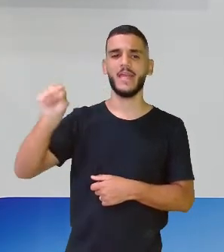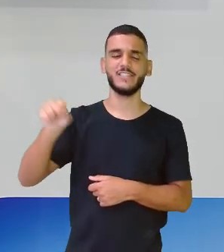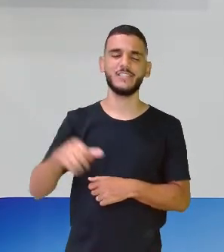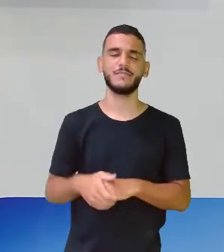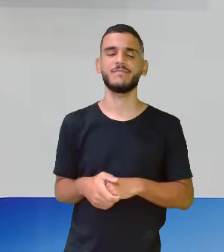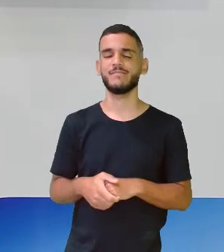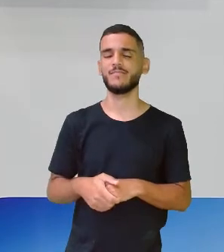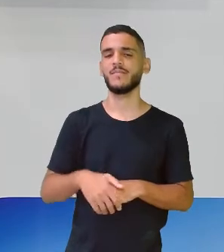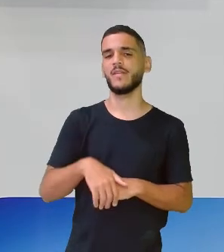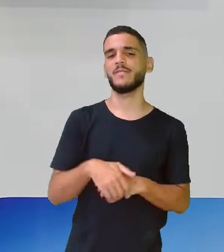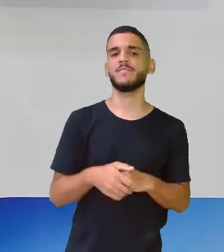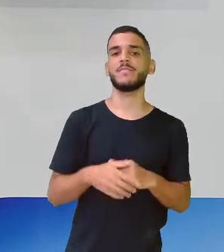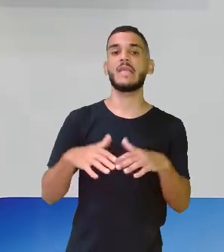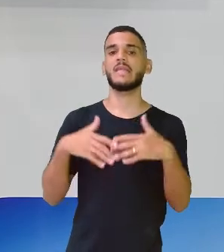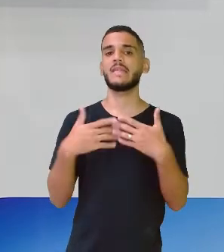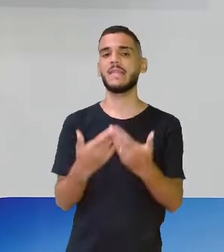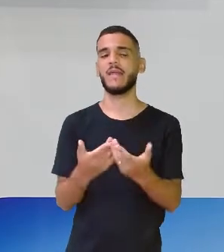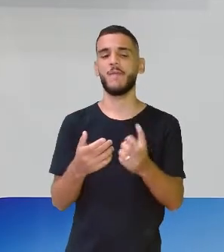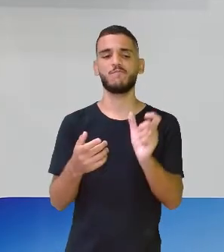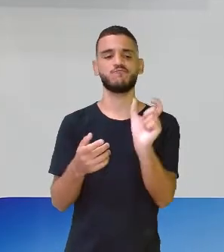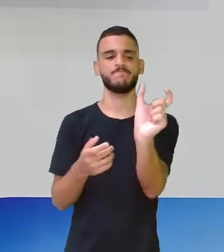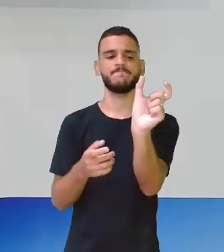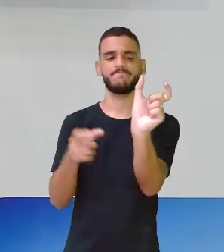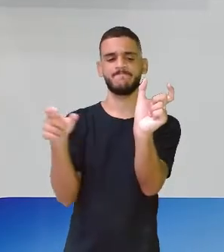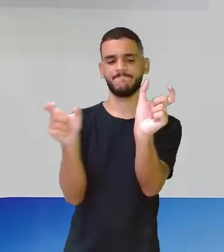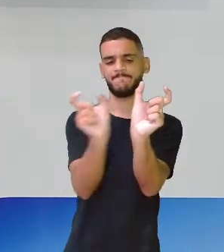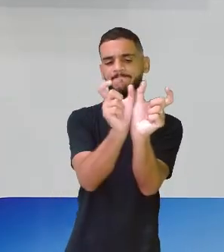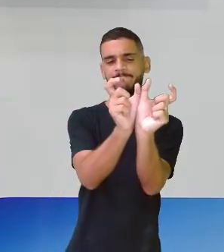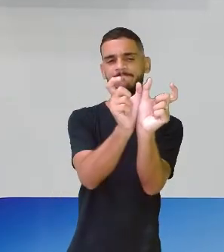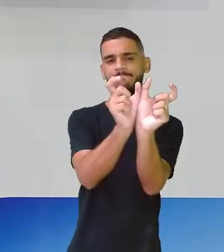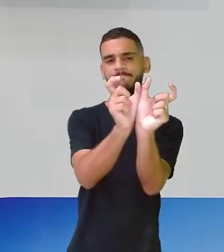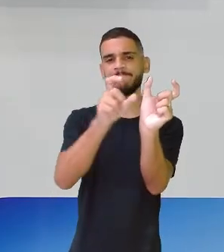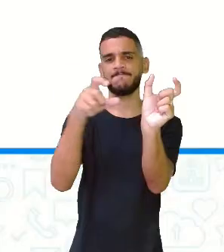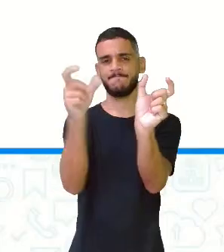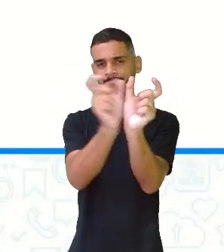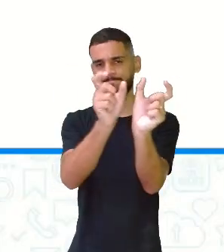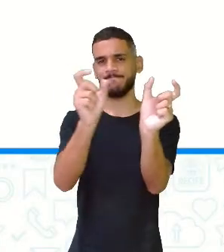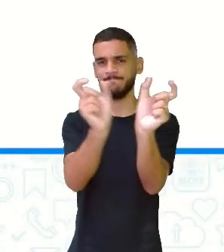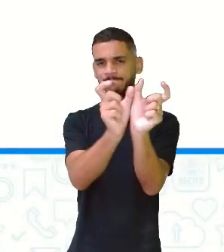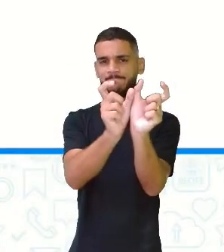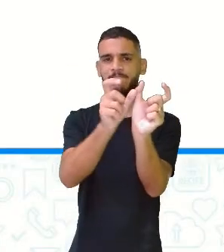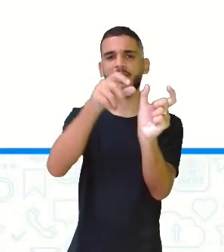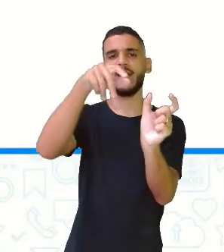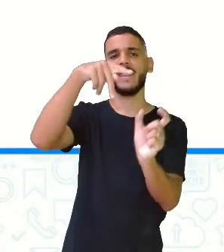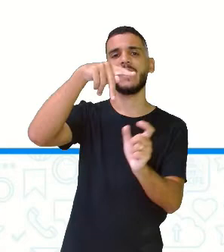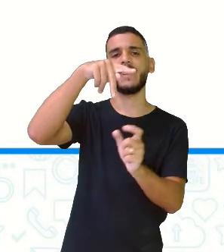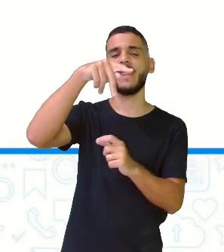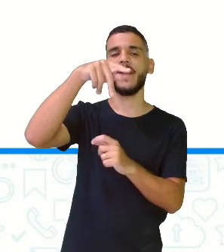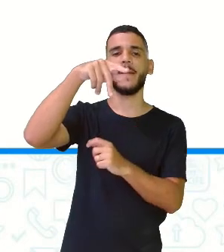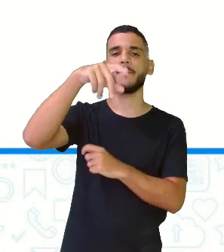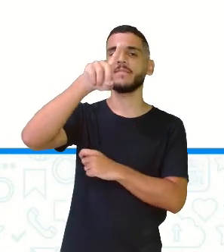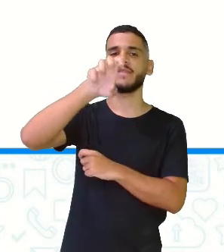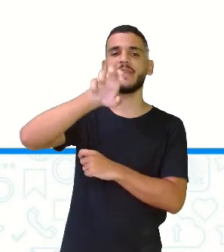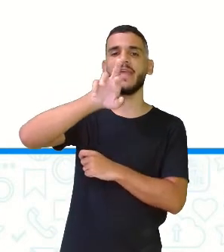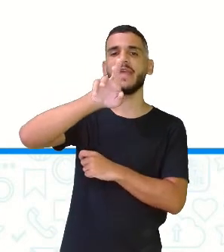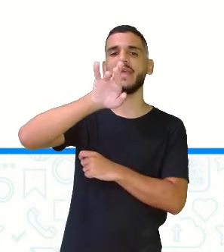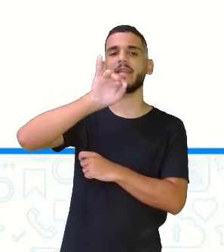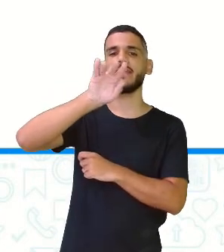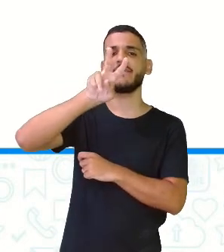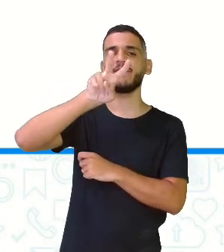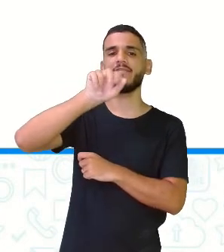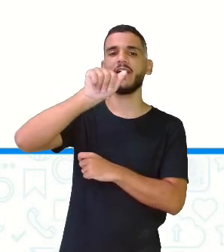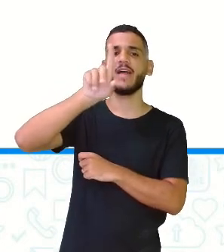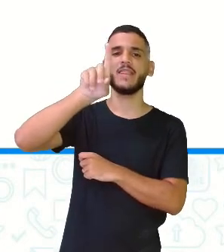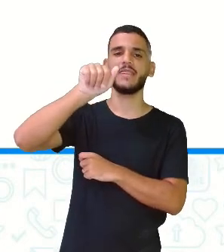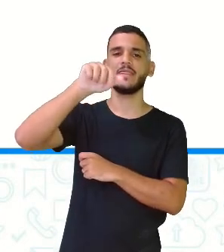derivadas é aquelas que são formadas a partir de outras palavras. Então, eu acabei de responder aí essa pergunta para